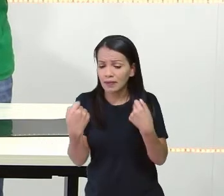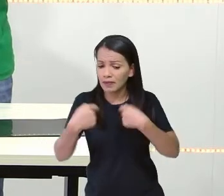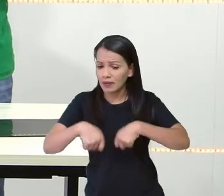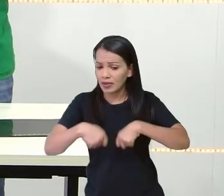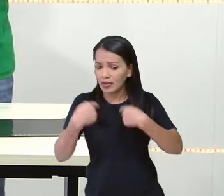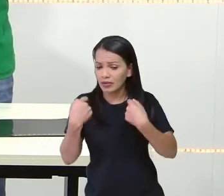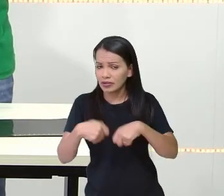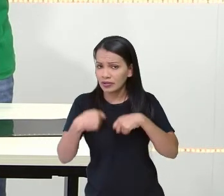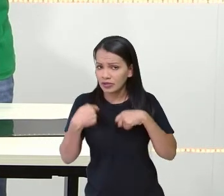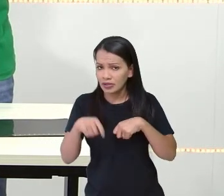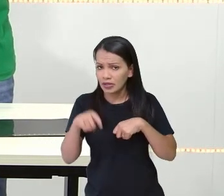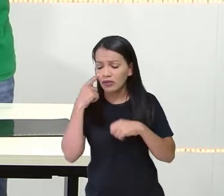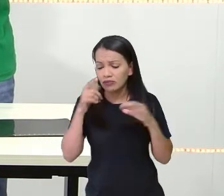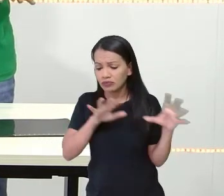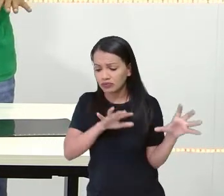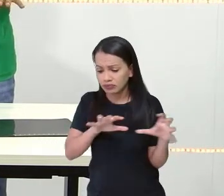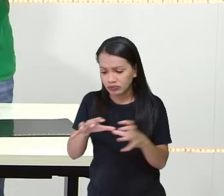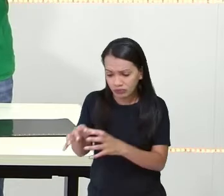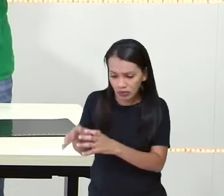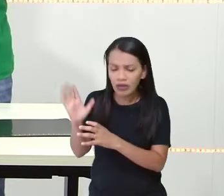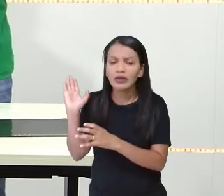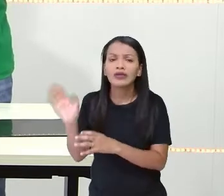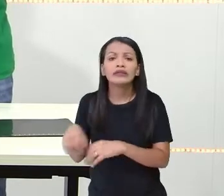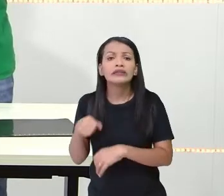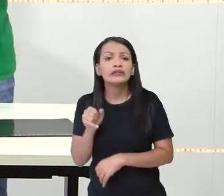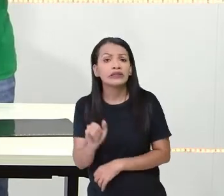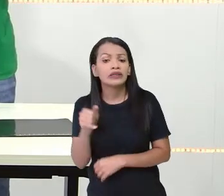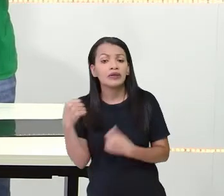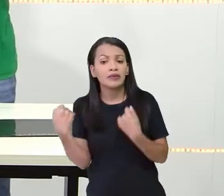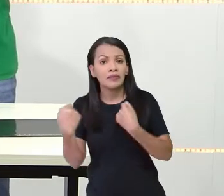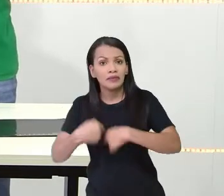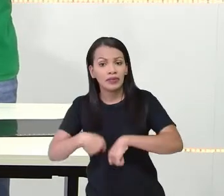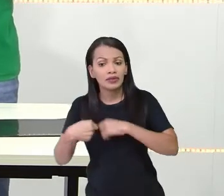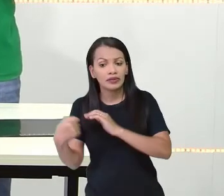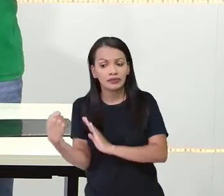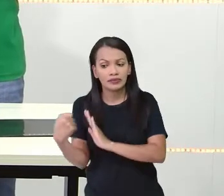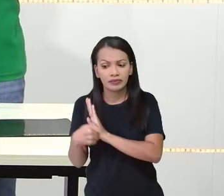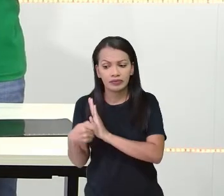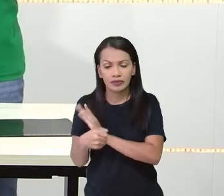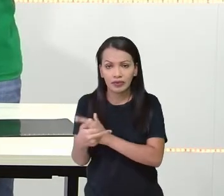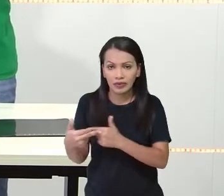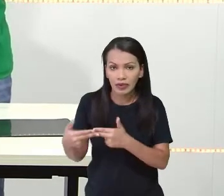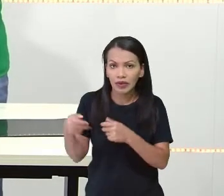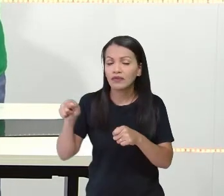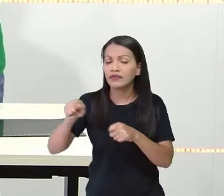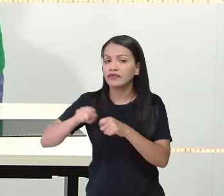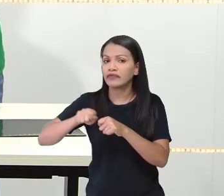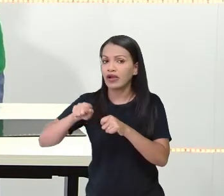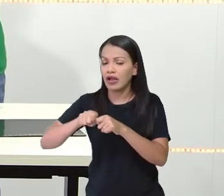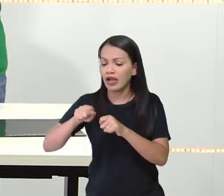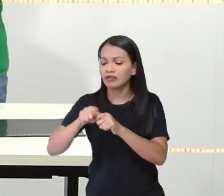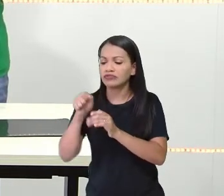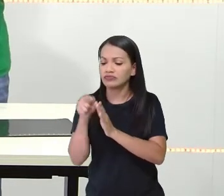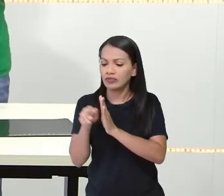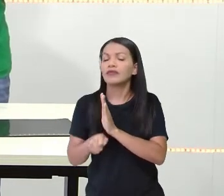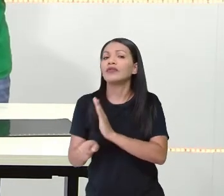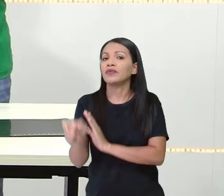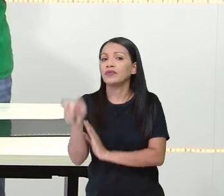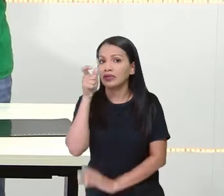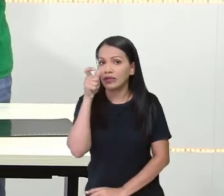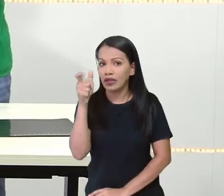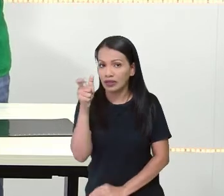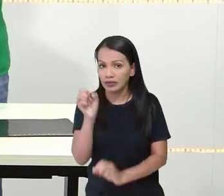aí no cantinho, fica bem atento. Se precisar anotar alguma coisa, faz as anotações que serão bem interessantes,